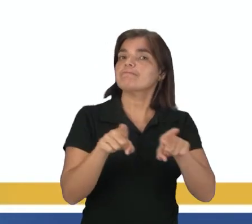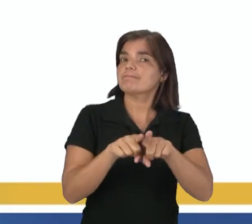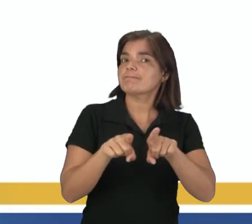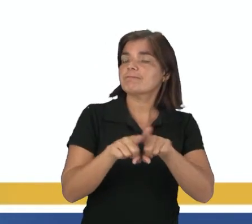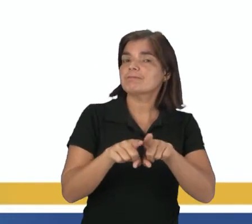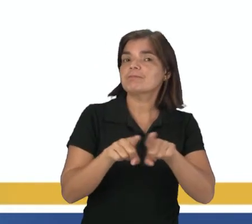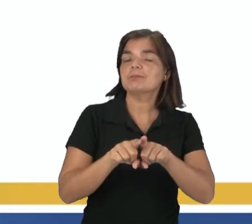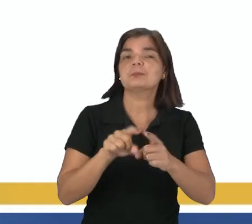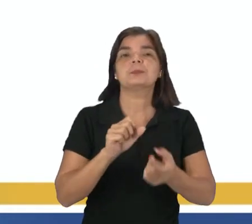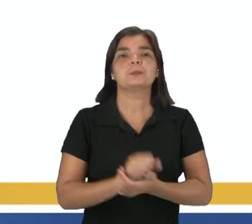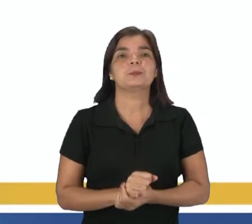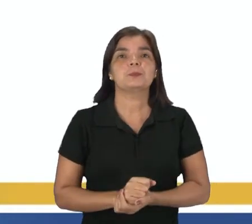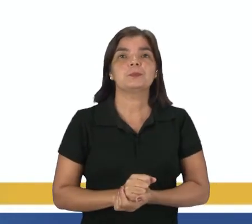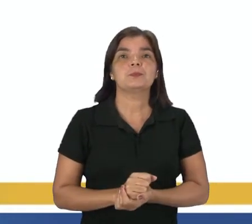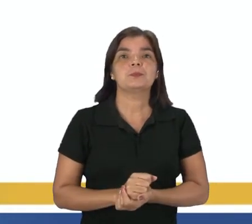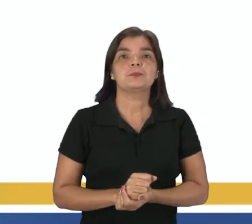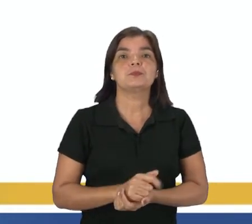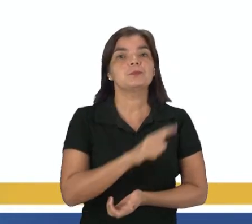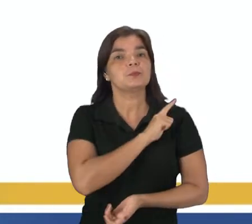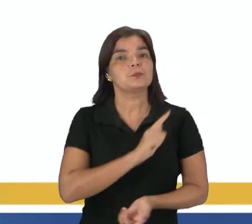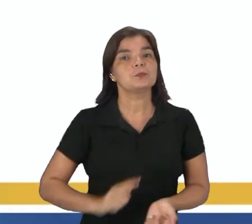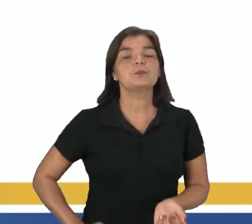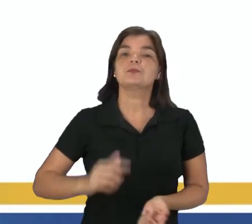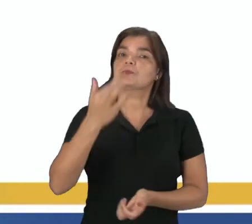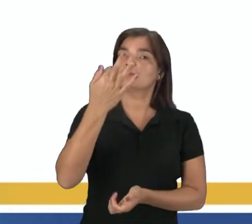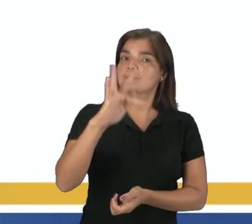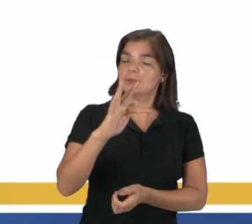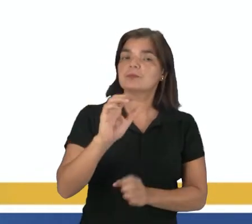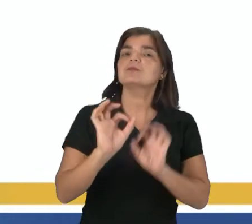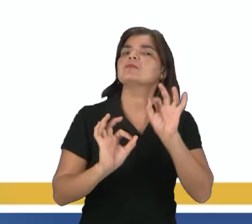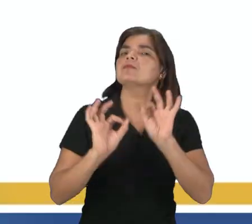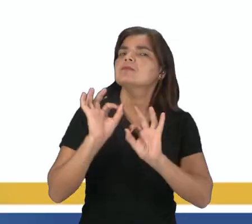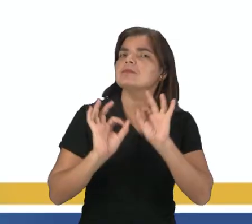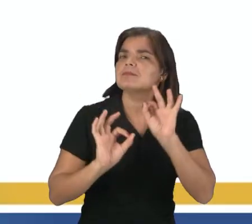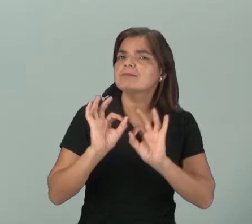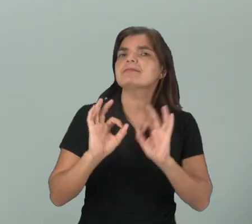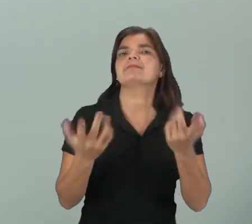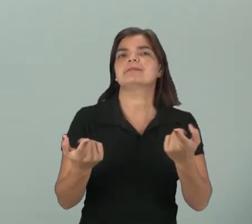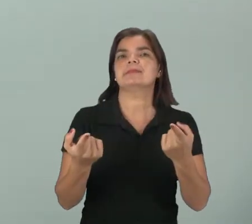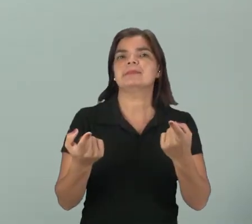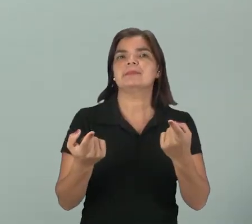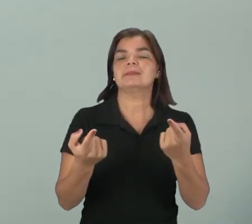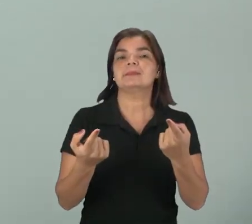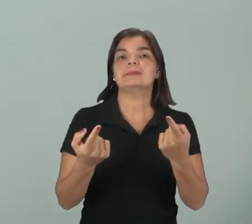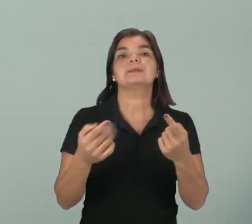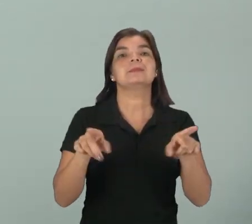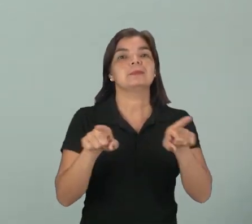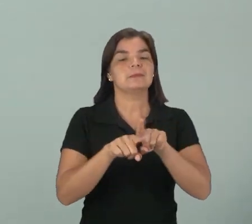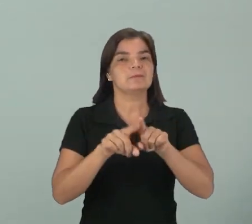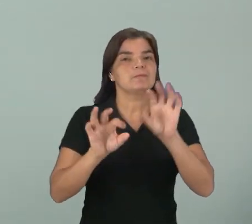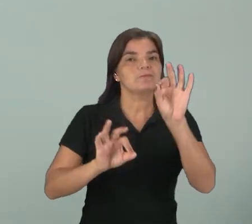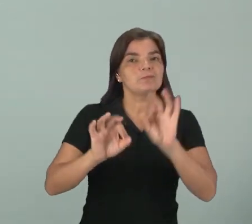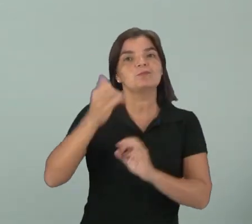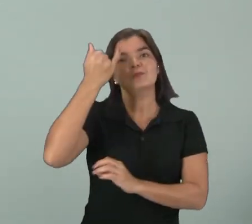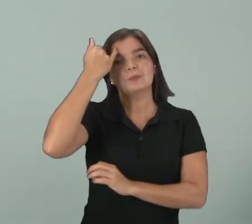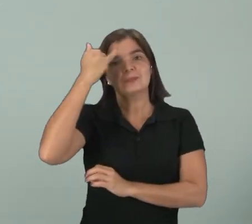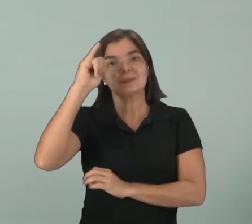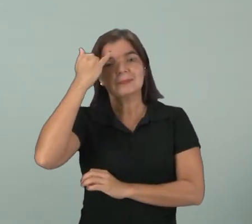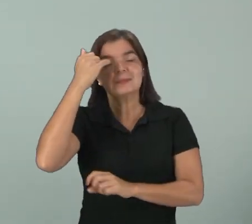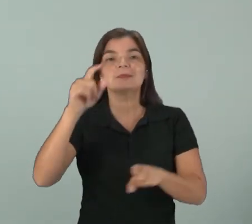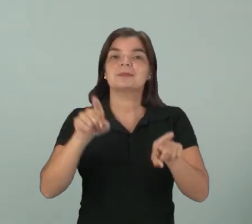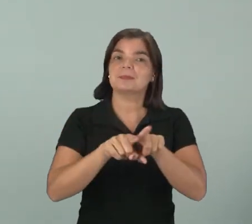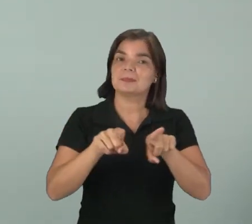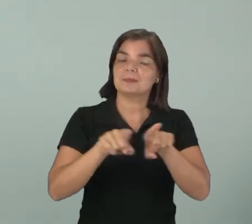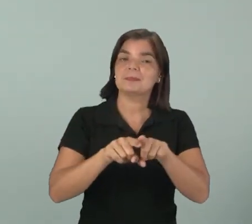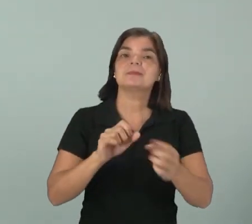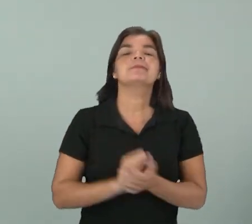também o fato do governo francês ter feito com que aquela obra que foi criada, aquela máquina, na